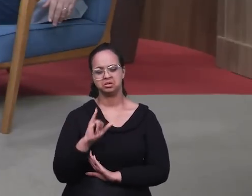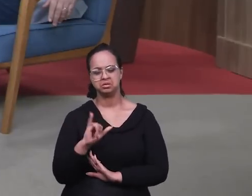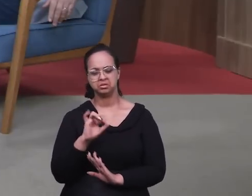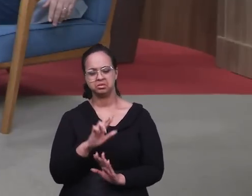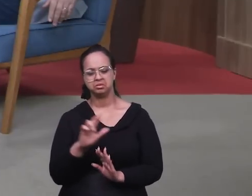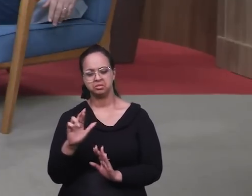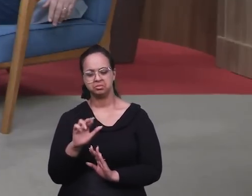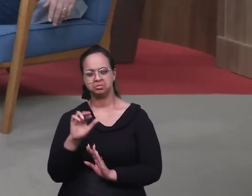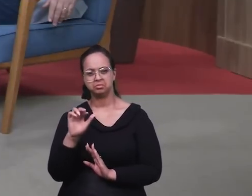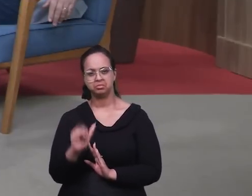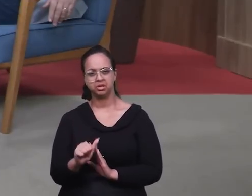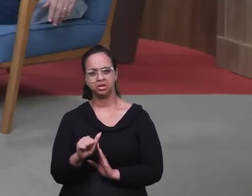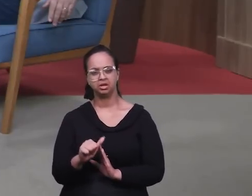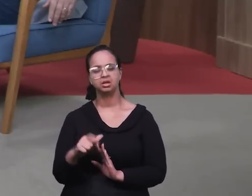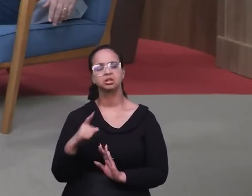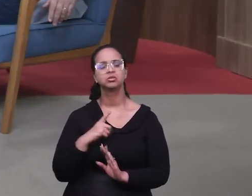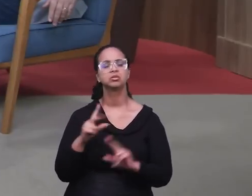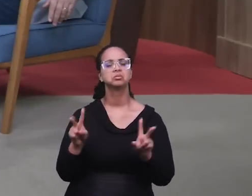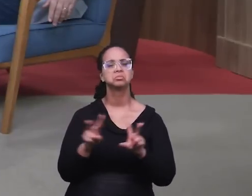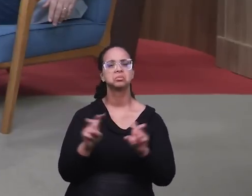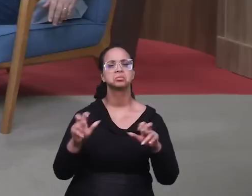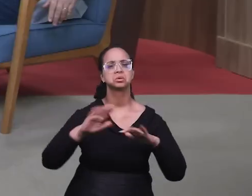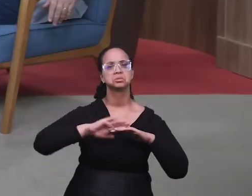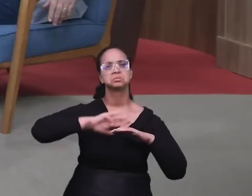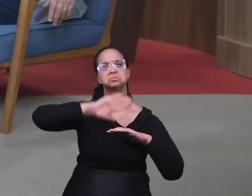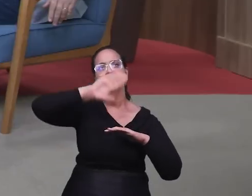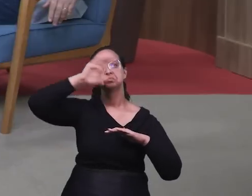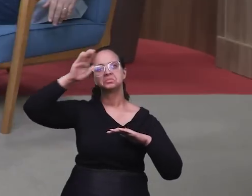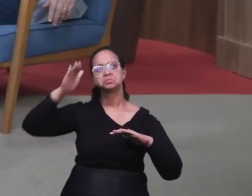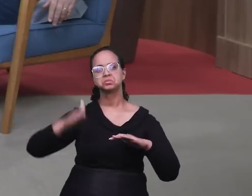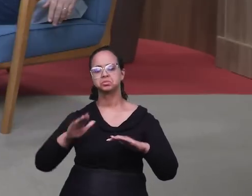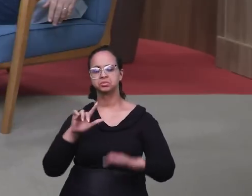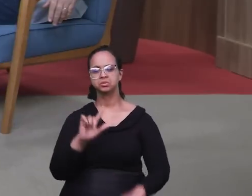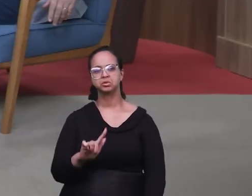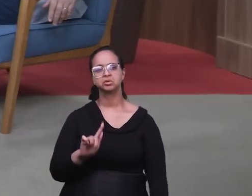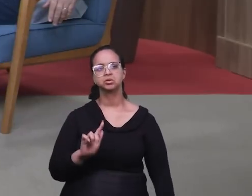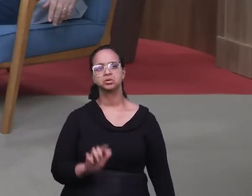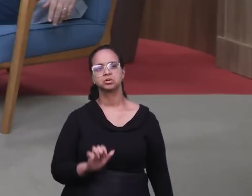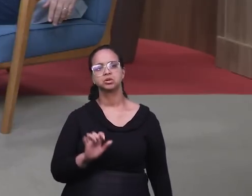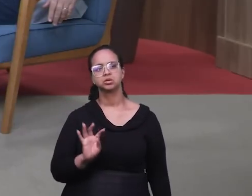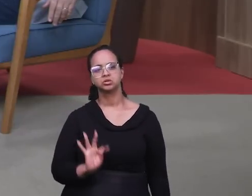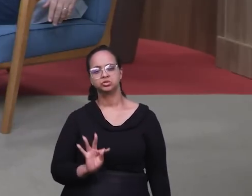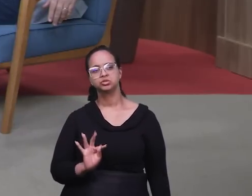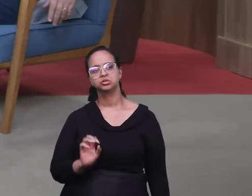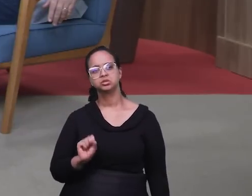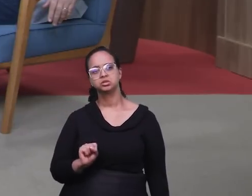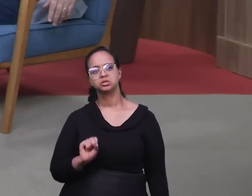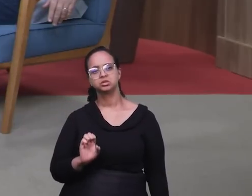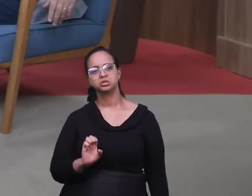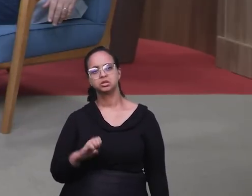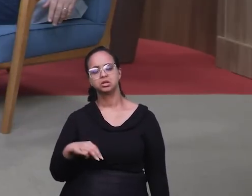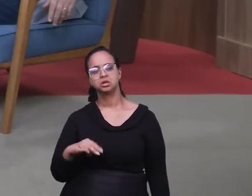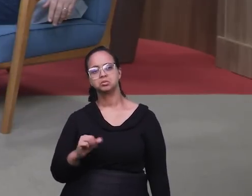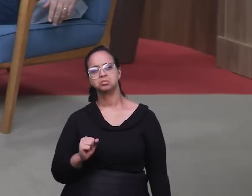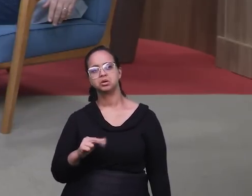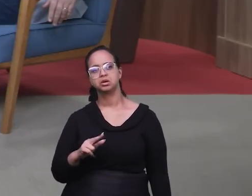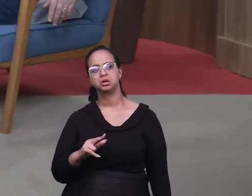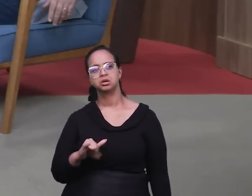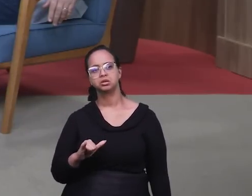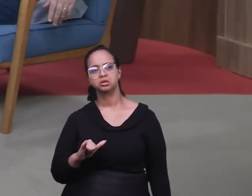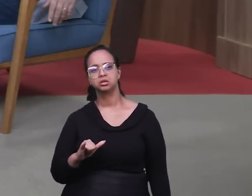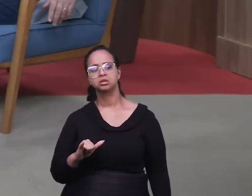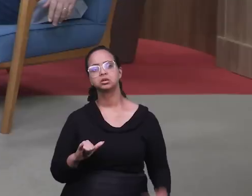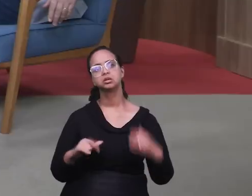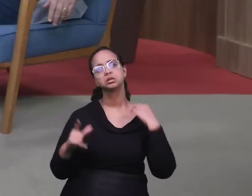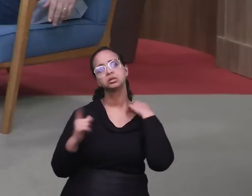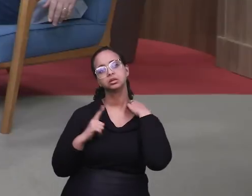mirra, ele se refere profeticamente ao Getsêmani, que nós comentamos agora há pouco. Agora, o outeiro do incenso